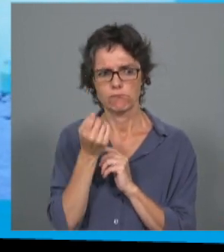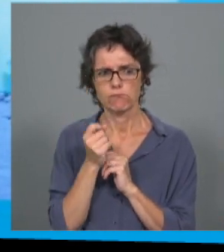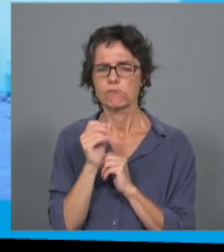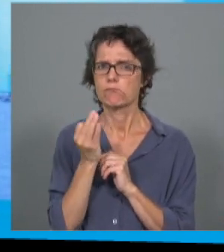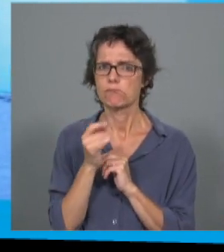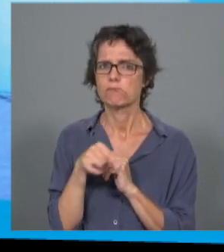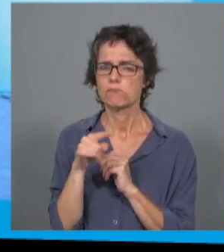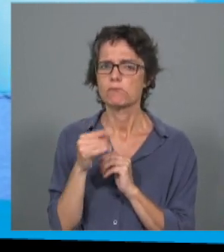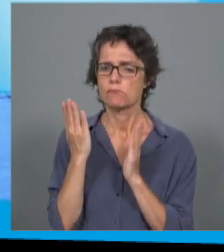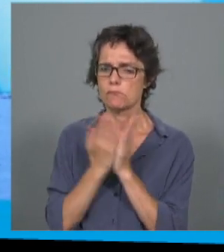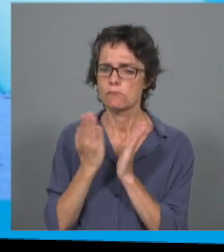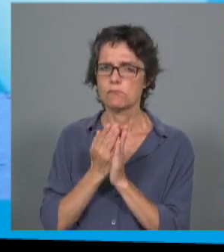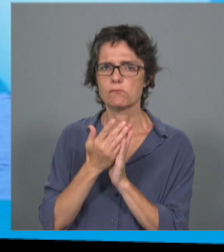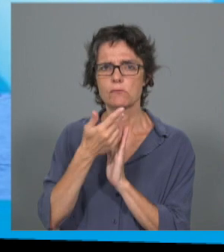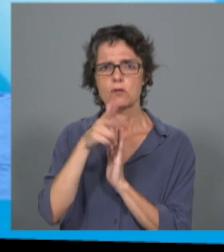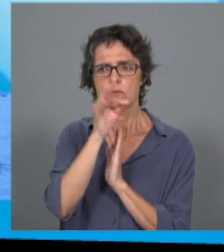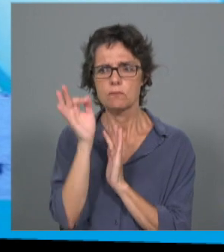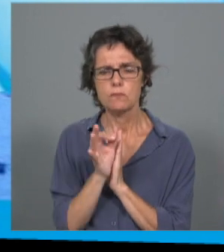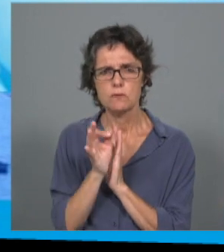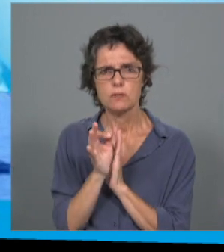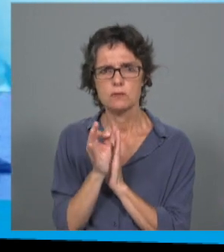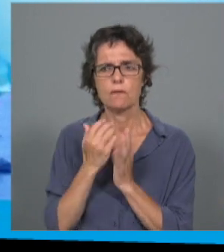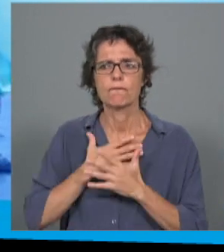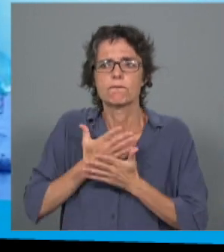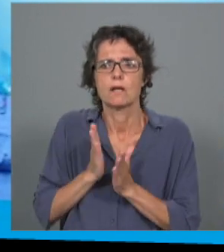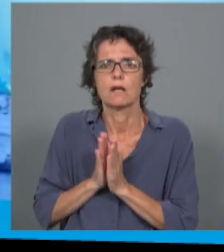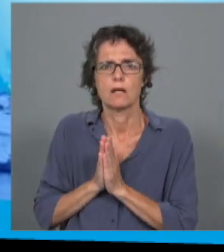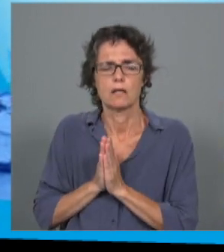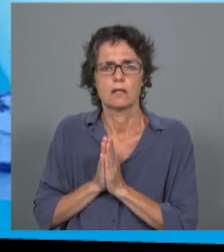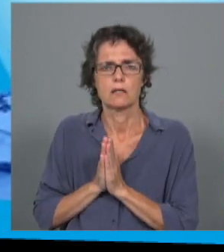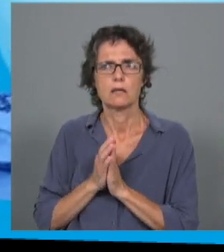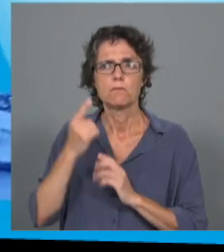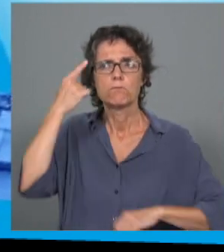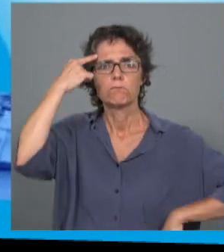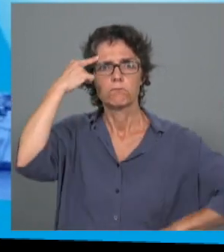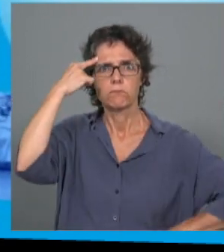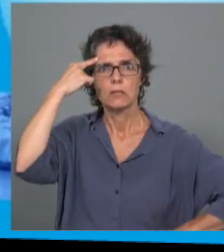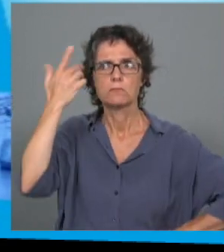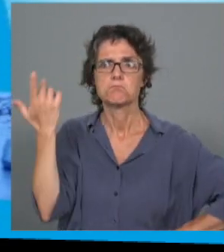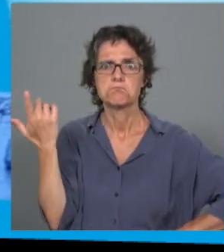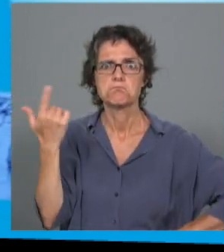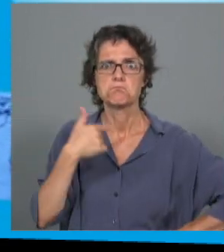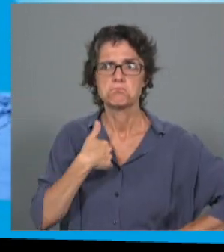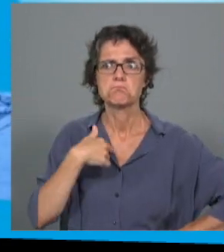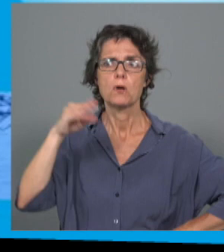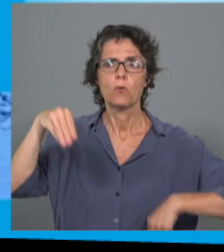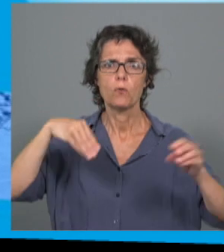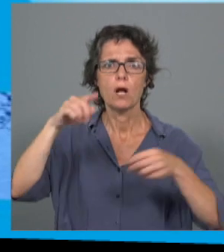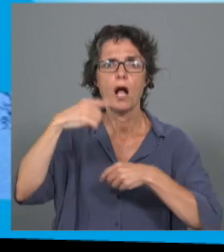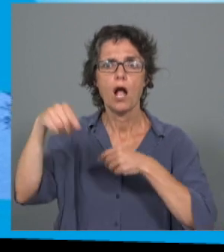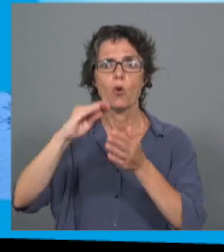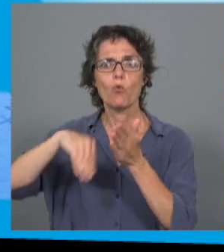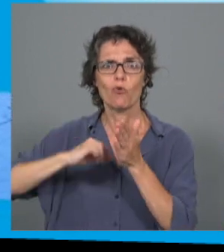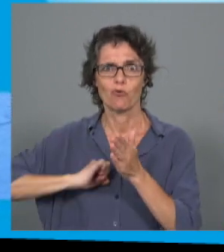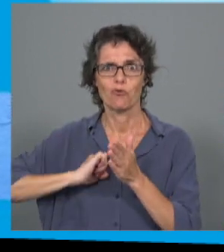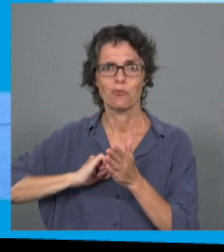estudo e a servir a Igreja dessa forma, eu reuni ou convidei alguns destes colegas